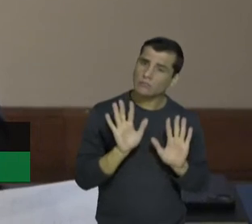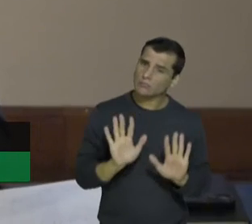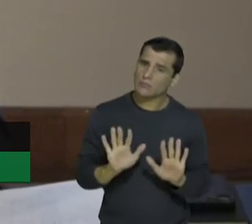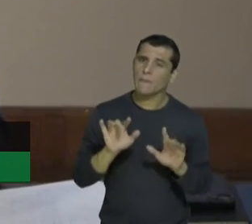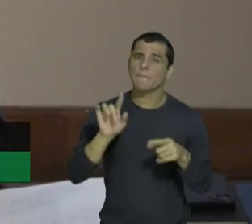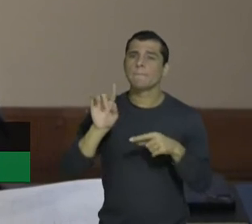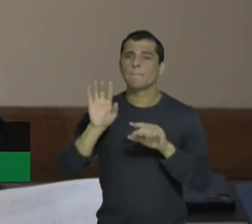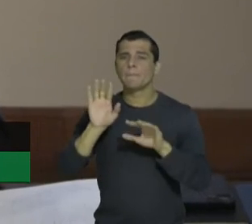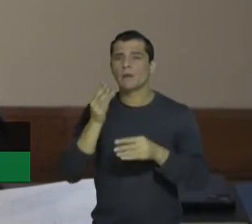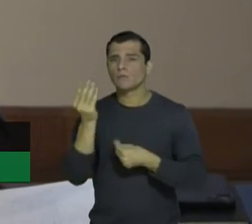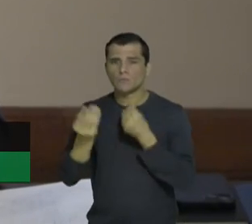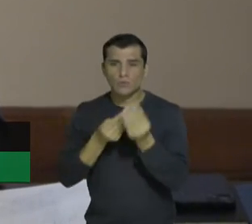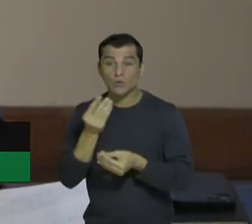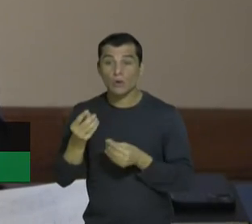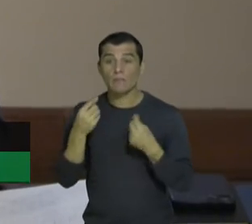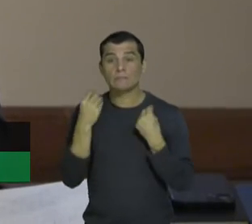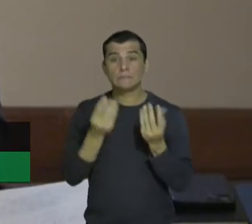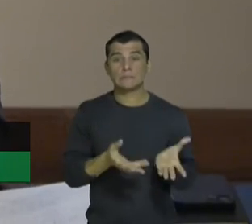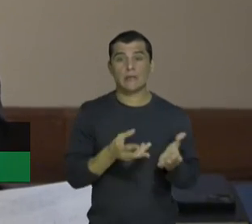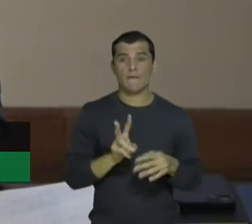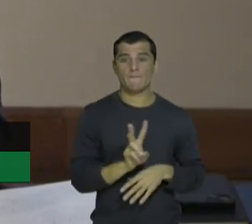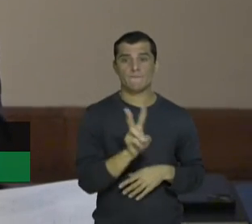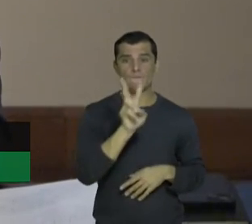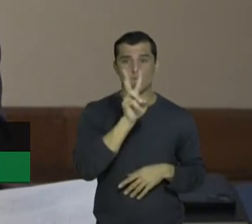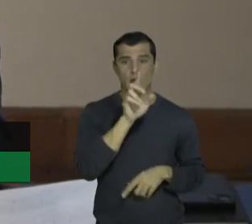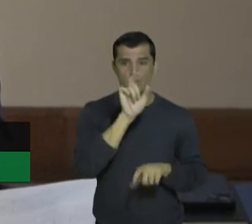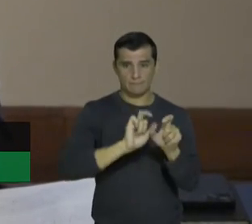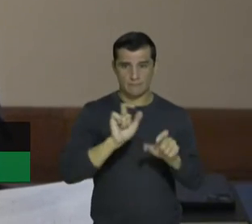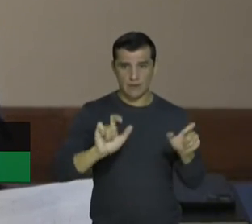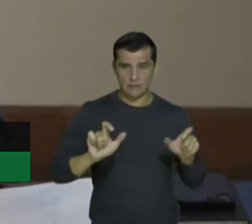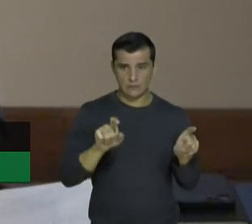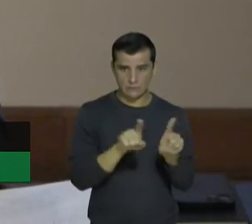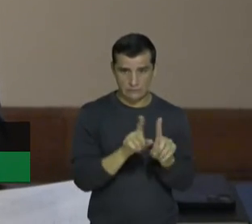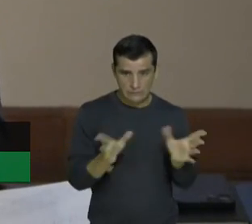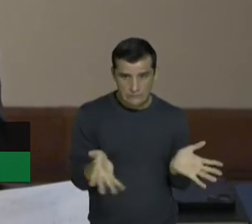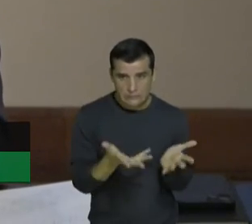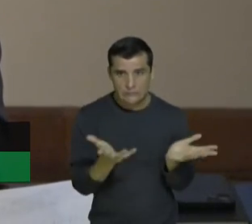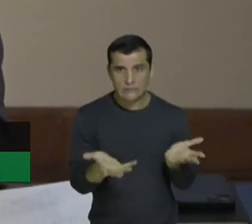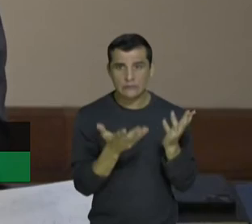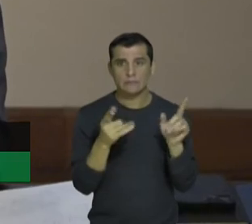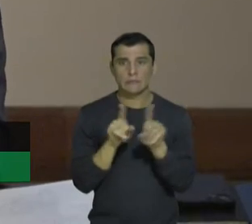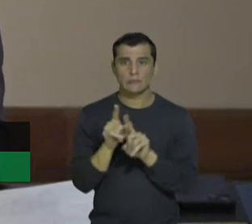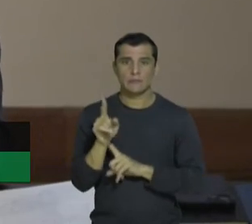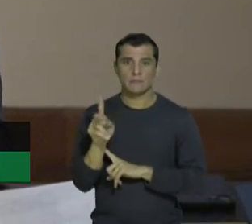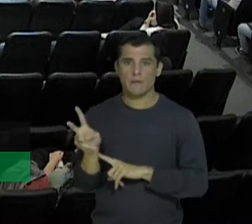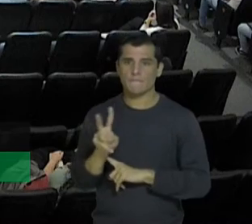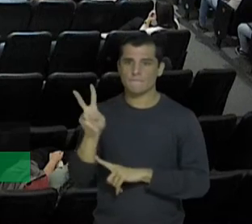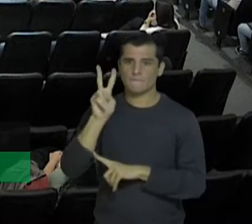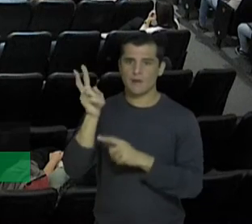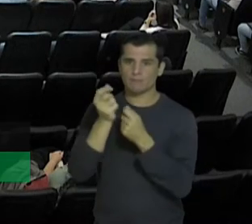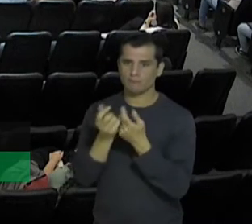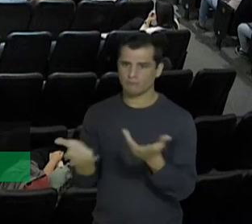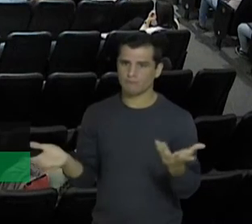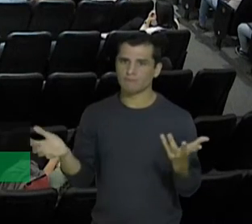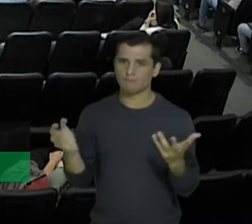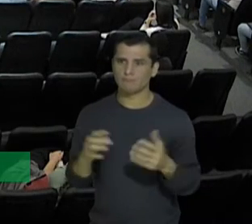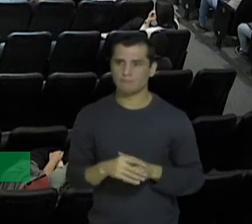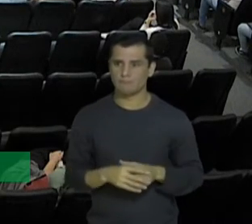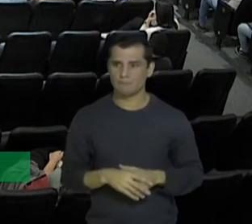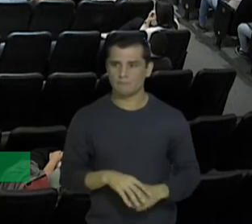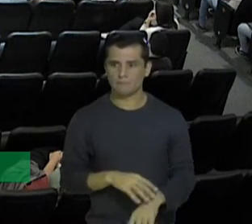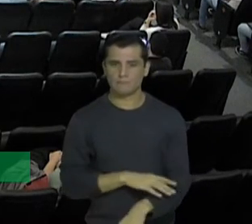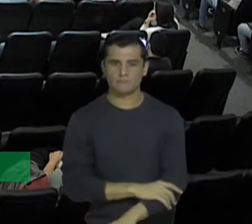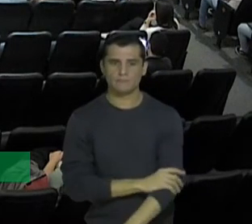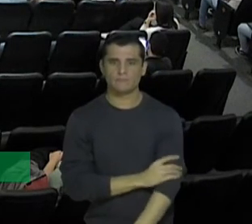eh valoração de pessoas e de e de geração de valor como um todo Obrigado B